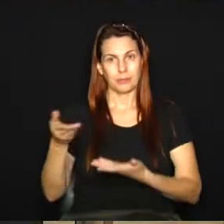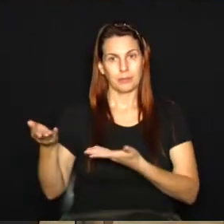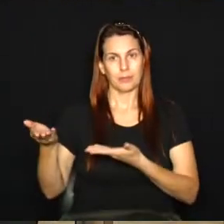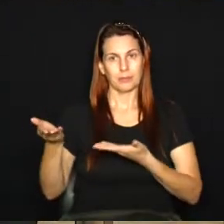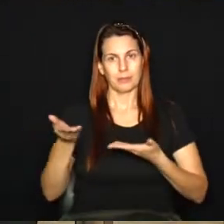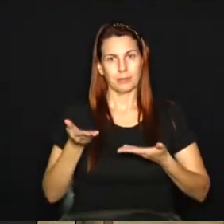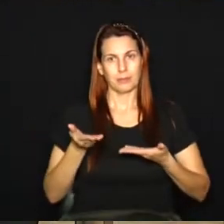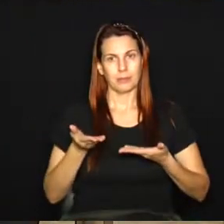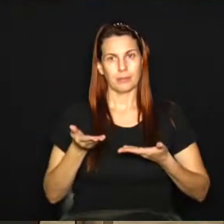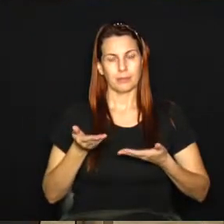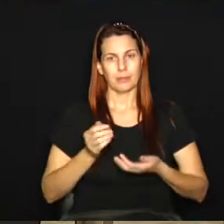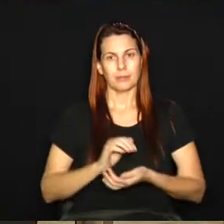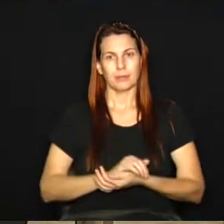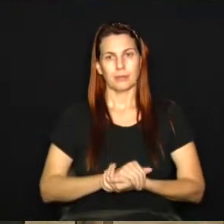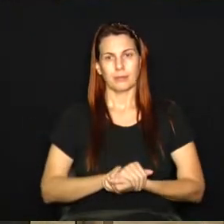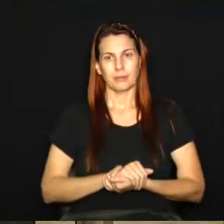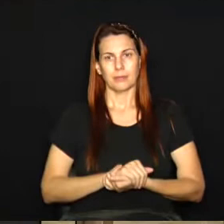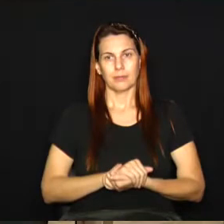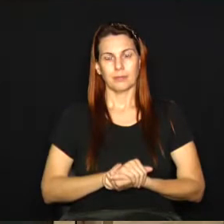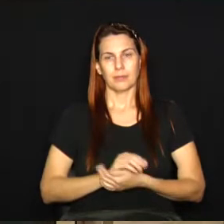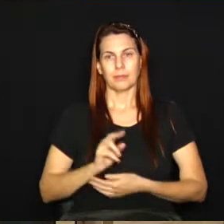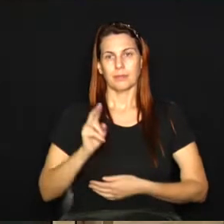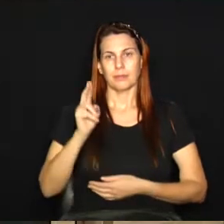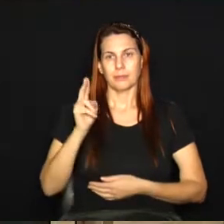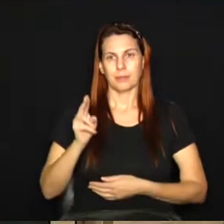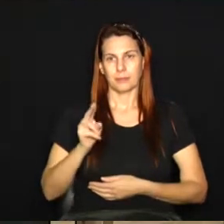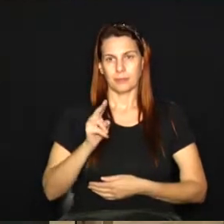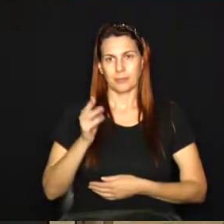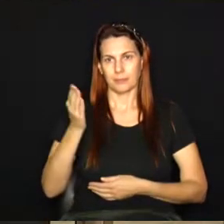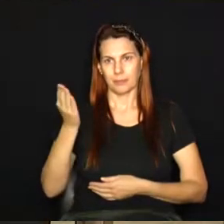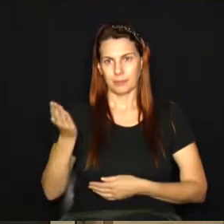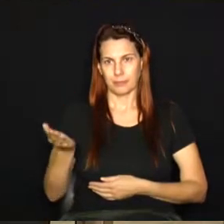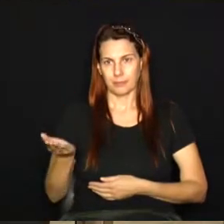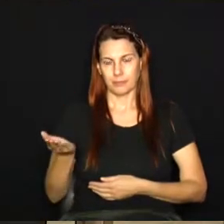bem-vindos. Padre Marco Antônio Amstalden,